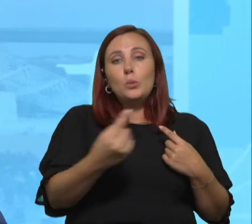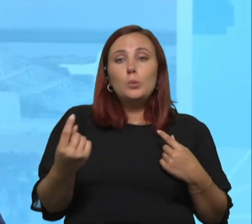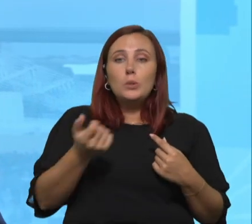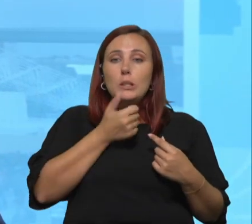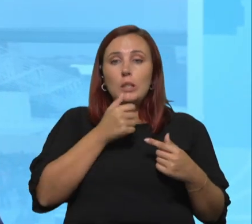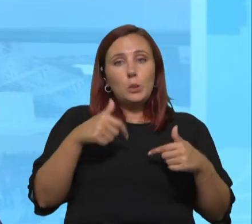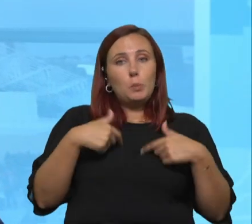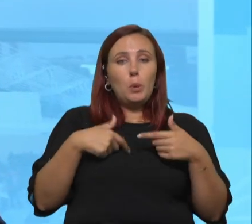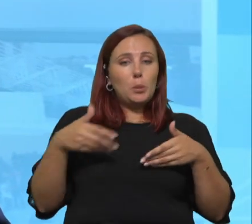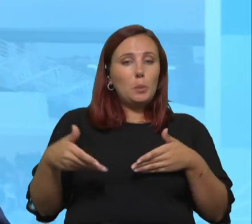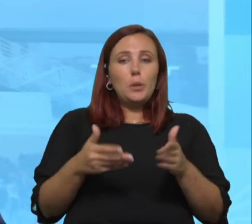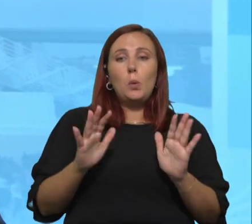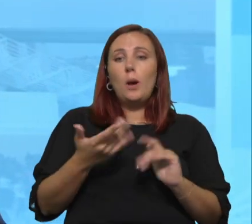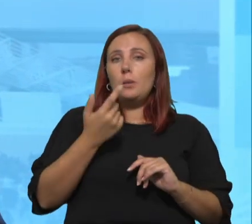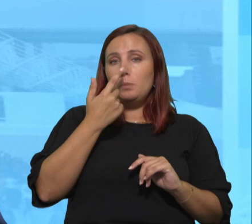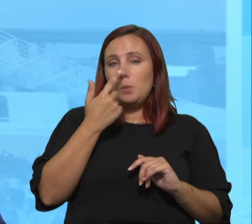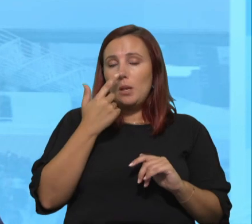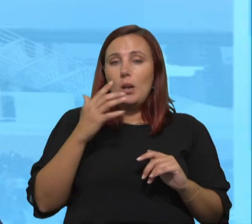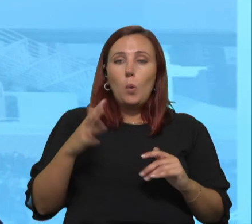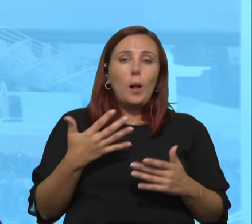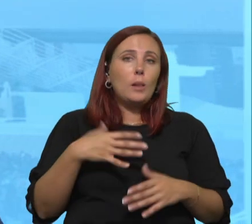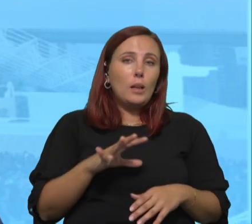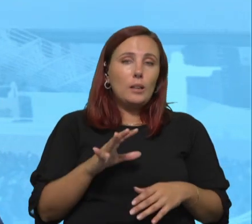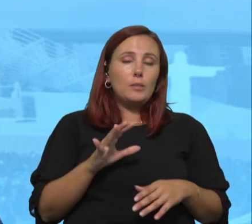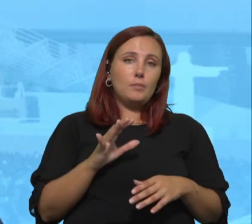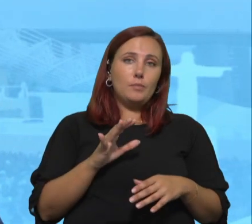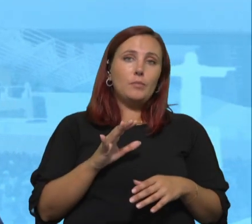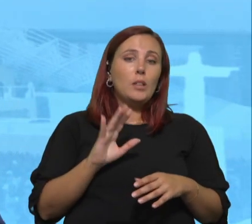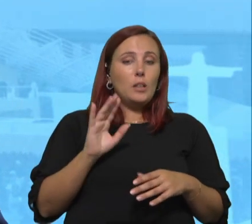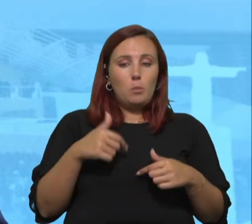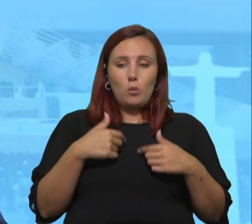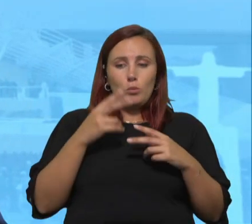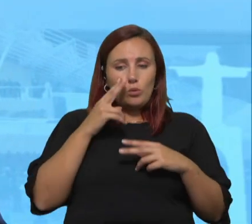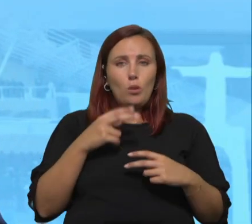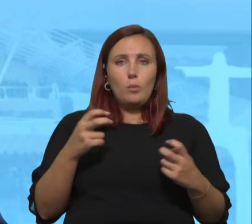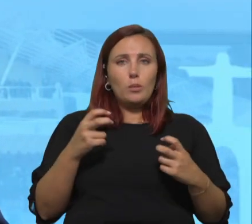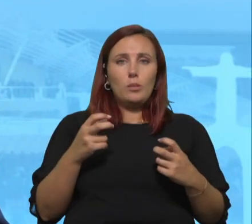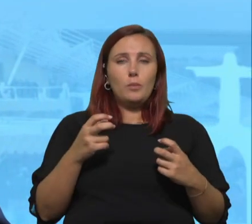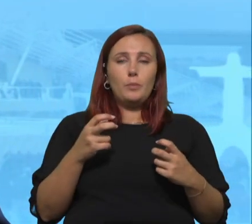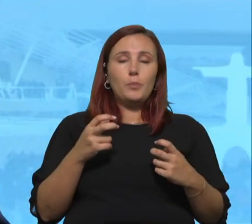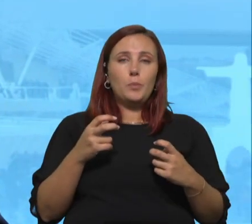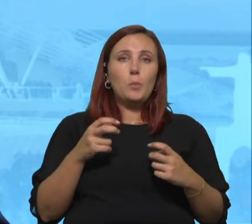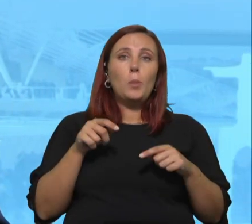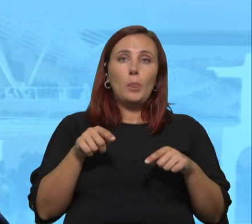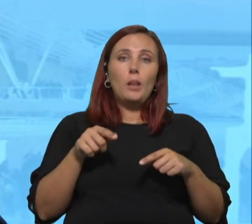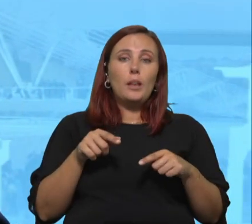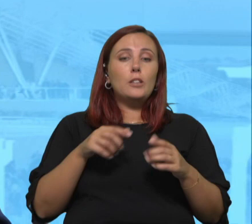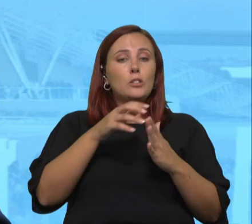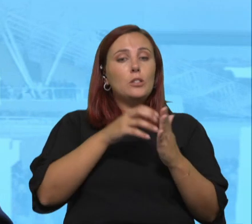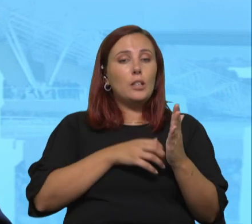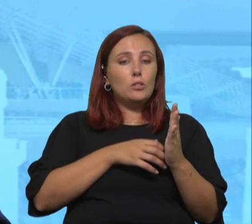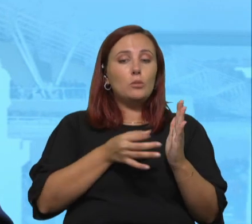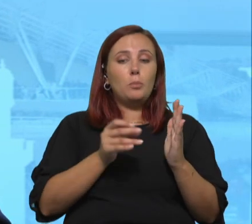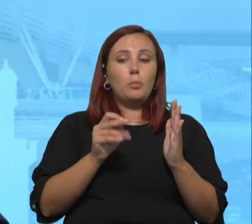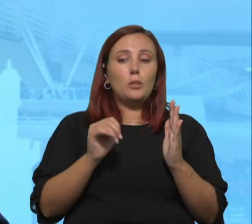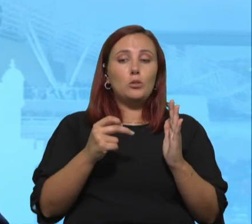sua própria caminhada, a sua própria adesão e a sua própria descoberta. E, portanto, esta nota pastoral veio